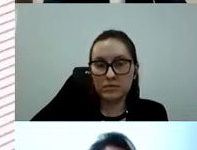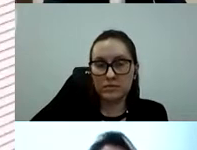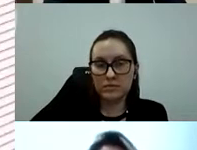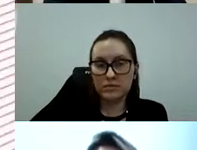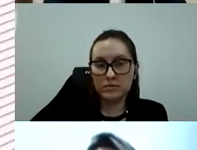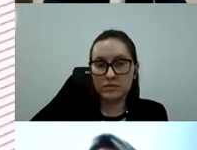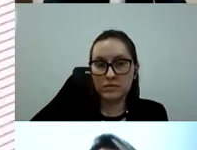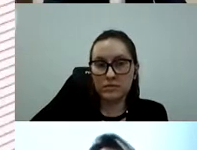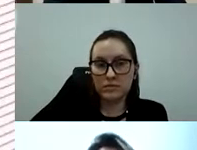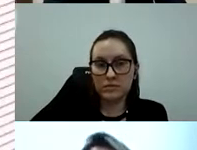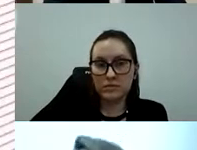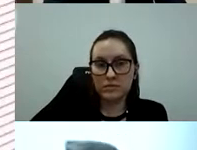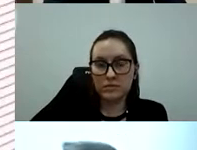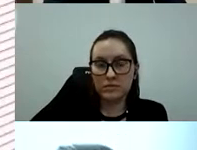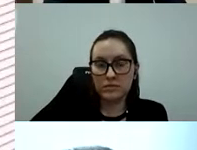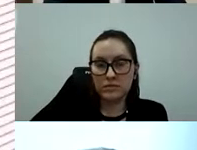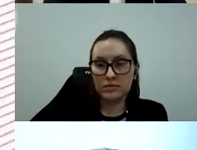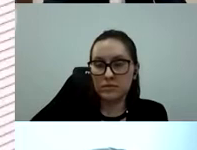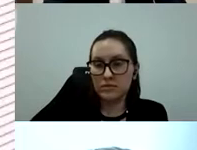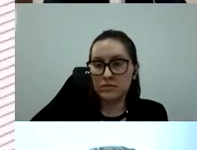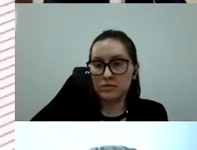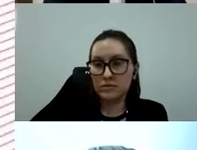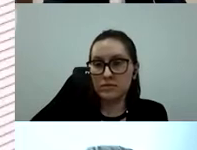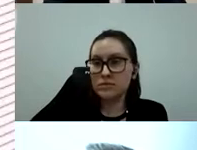Doutora Marcele Cristine de Oliveira.